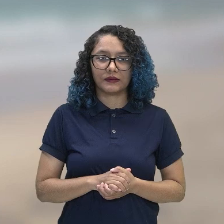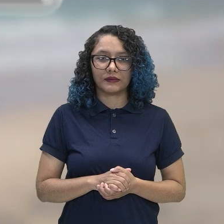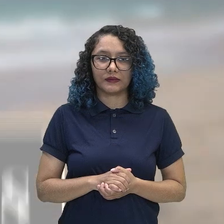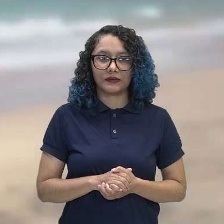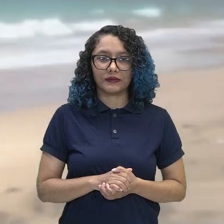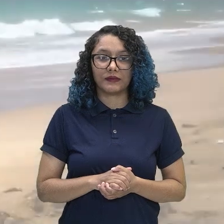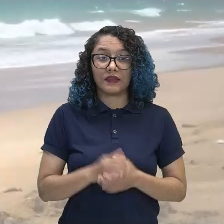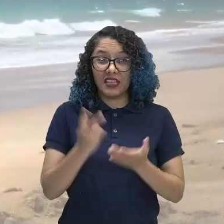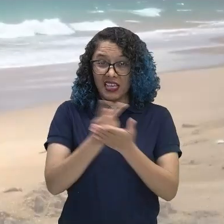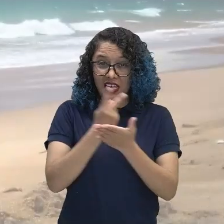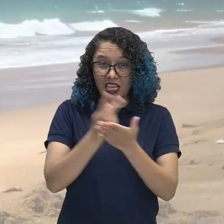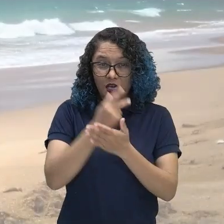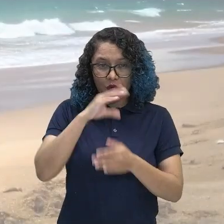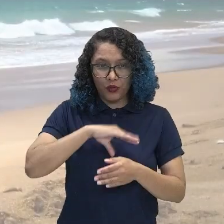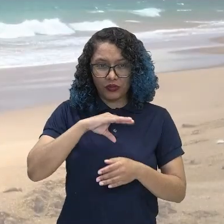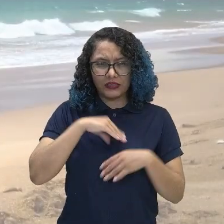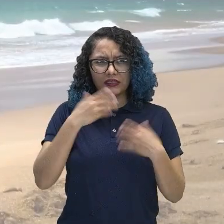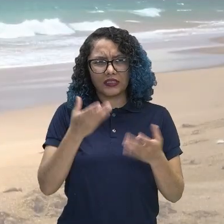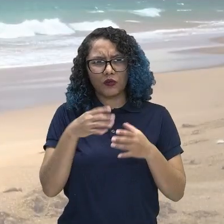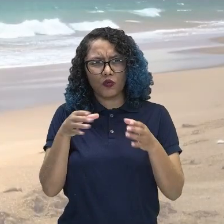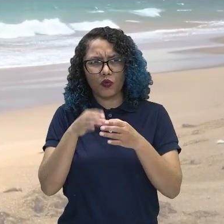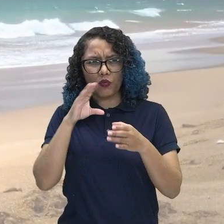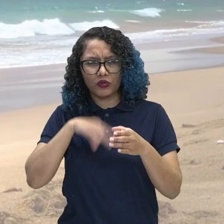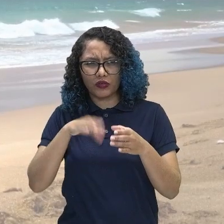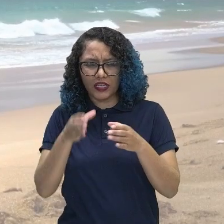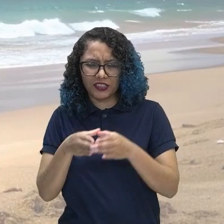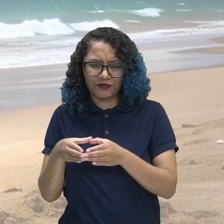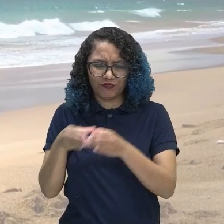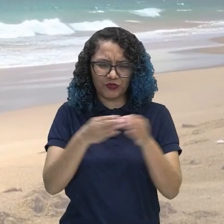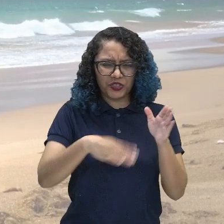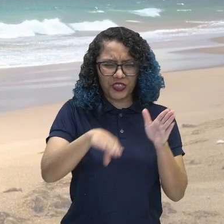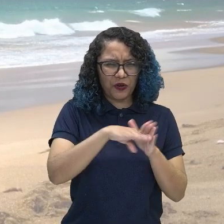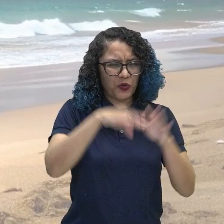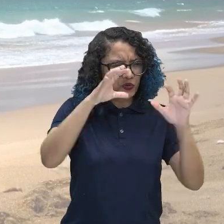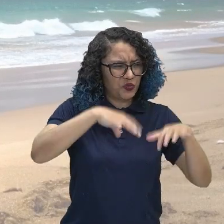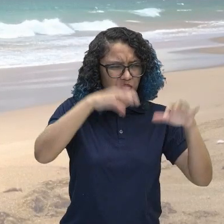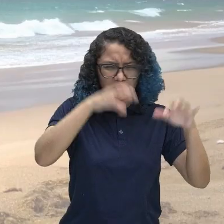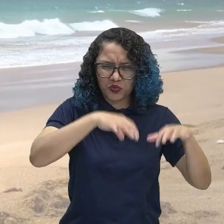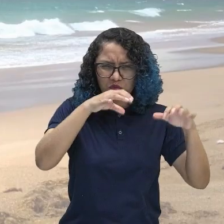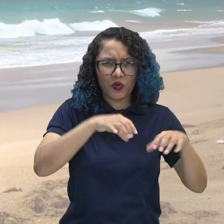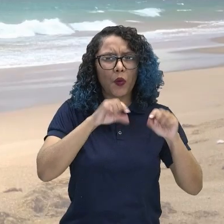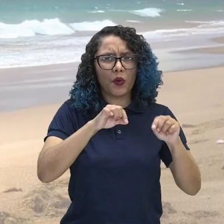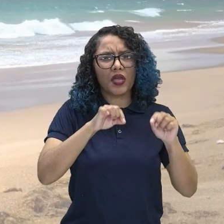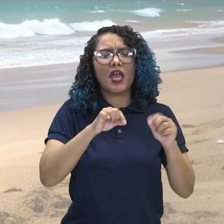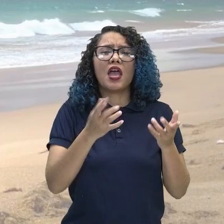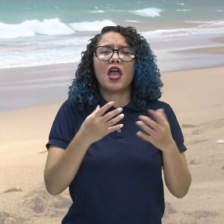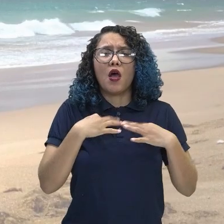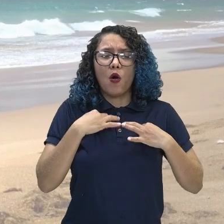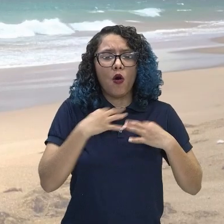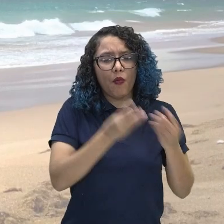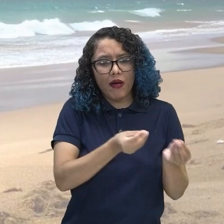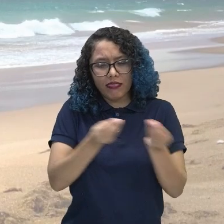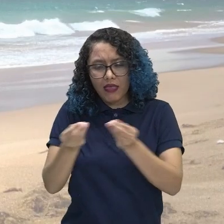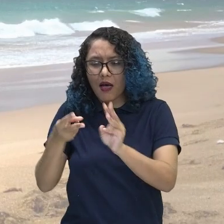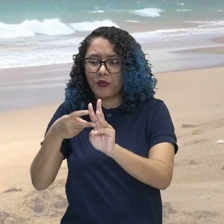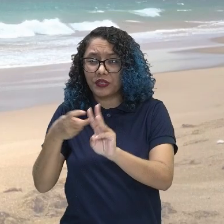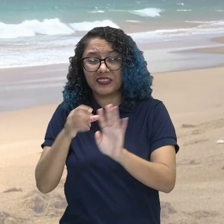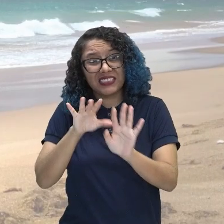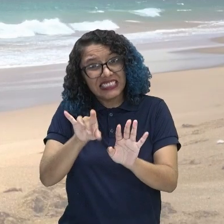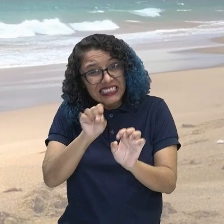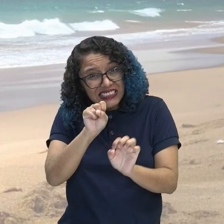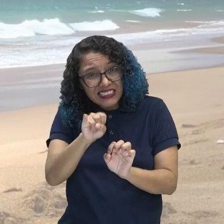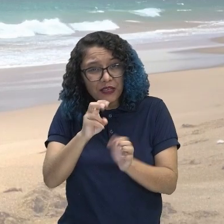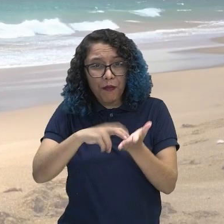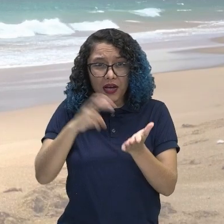Erro de português. Quando o português chegou debaixo de uma bruta chuva, vestiu o índio. Que pena! Fosse uma manhã de